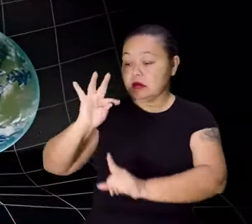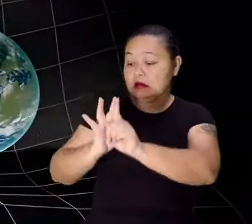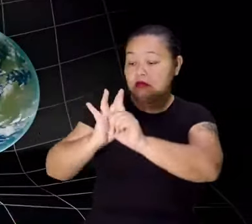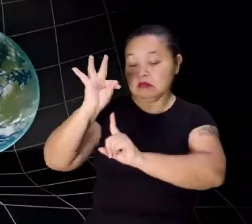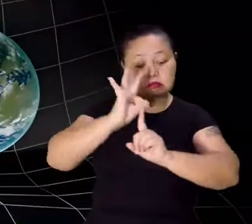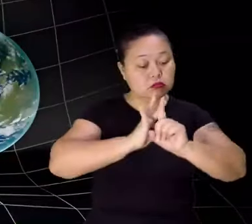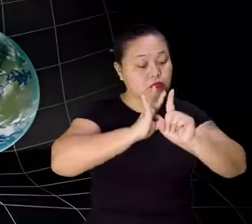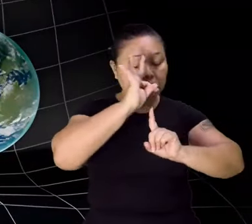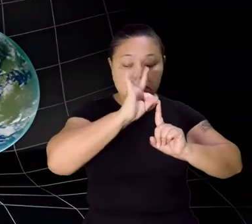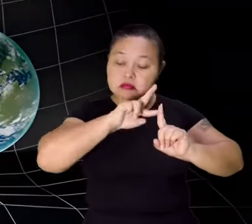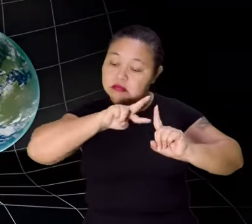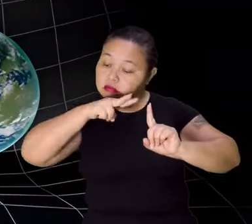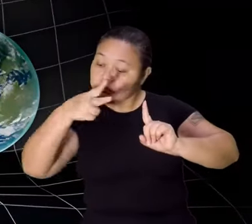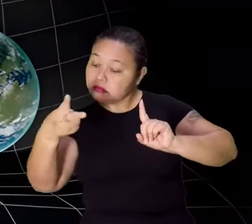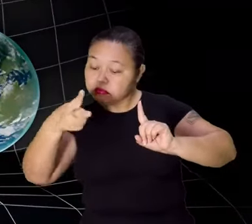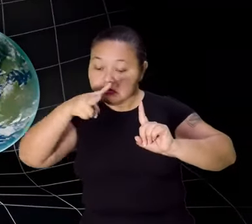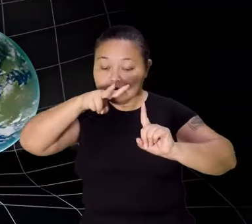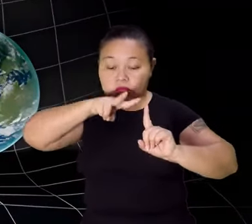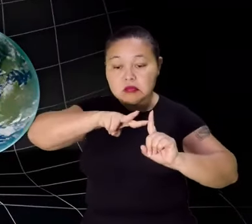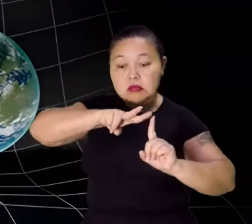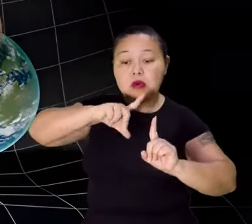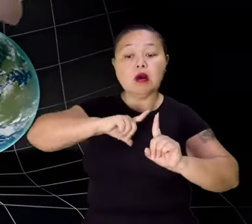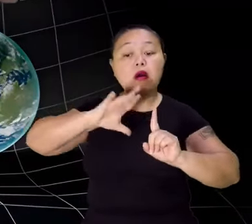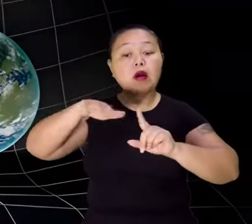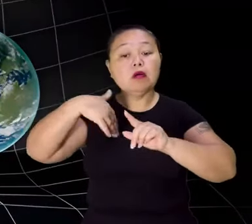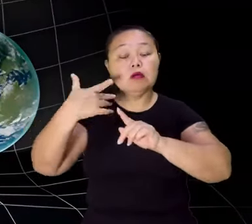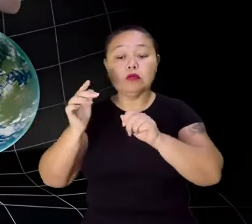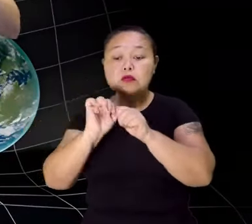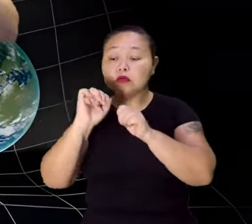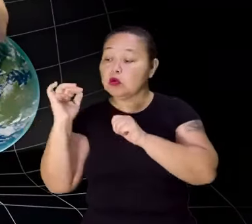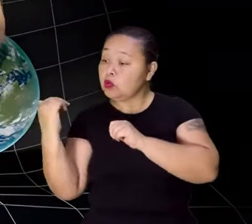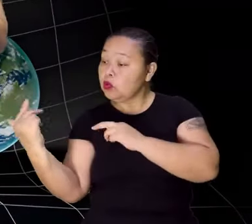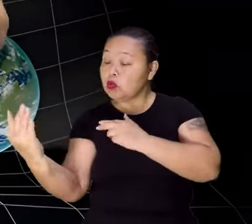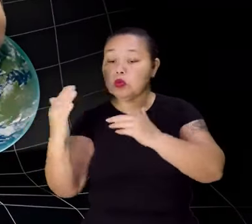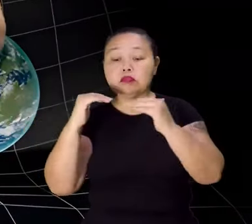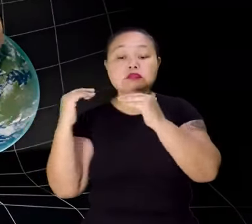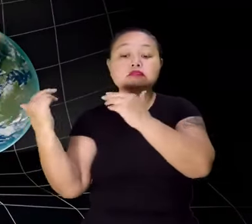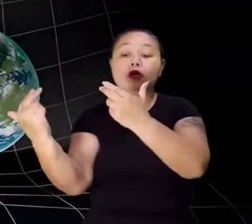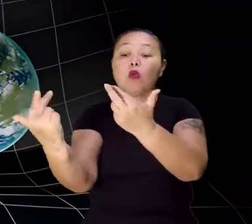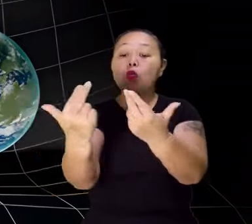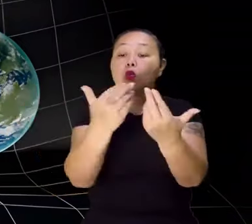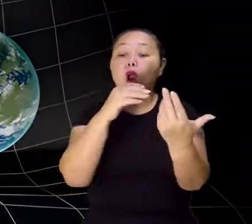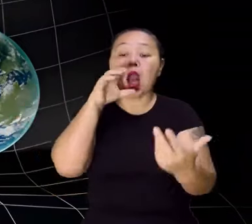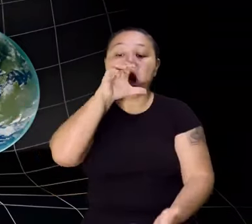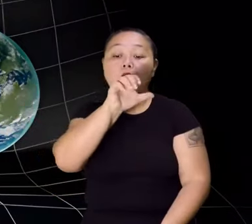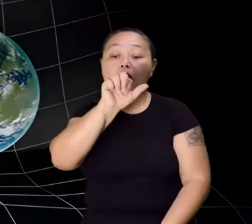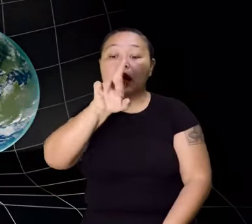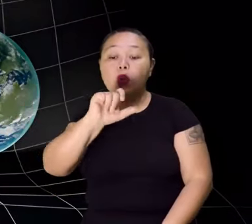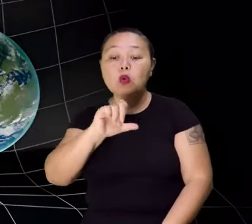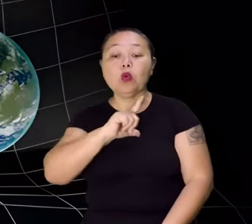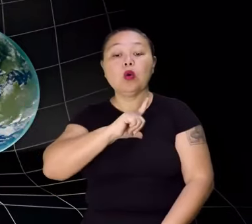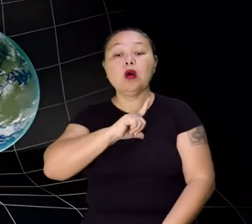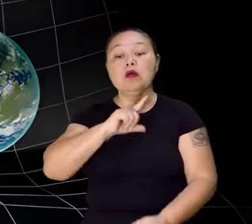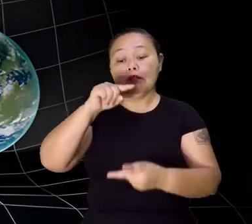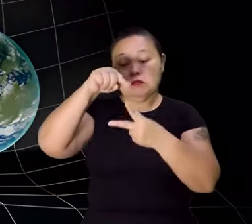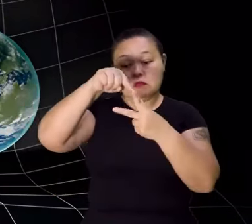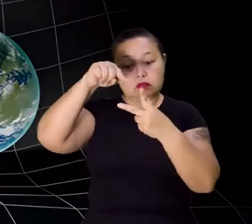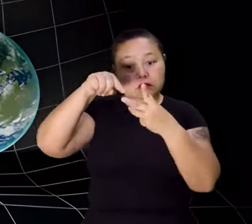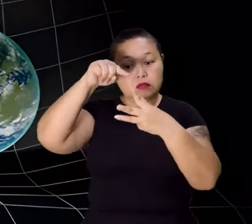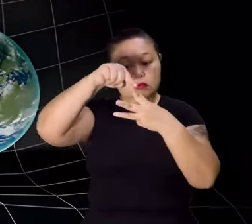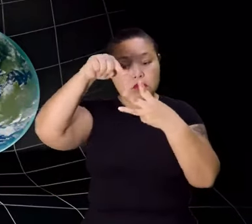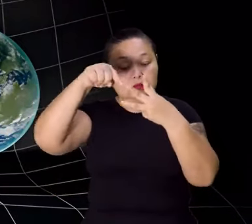e essa transferência, ela vai se cessar quando os dois atingirem a mesma temperatura. E esse calor, nós vimos que ele pode ser o quê? Tem